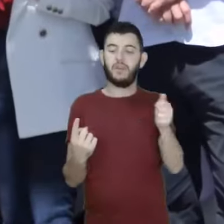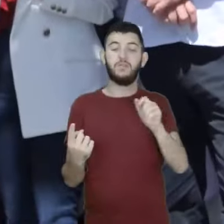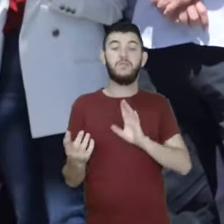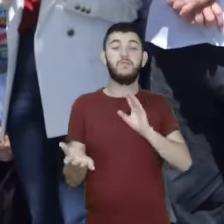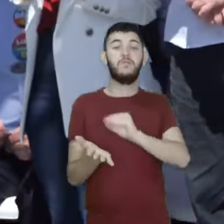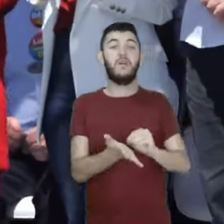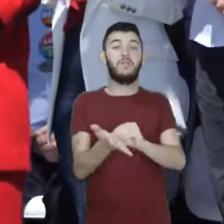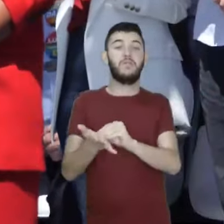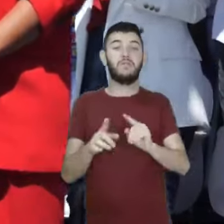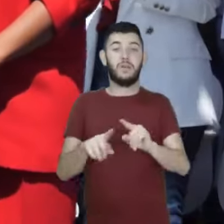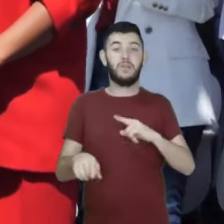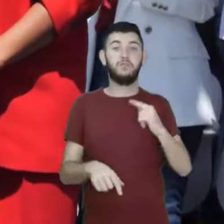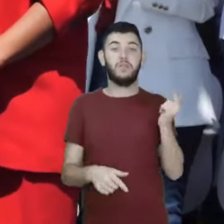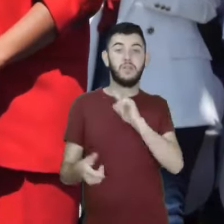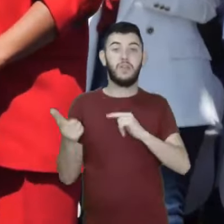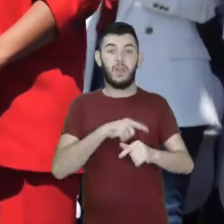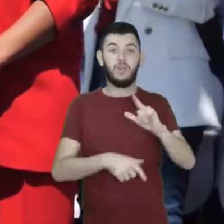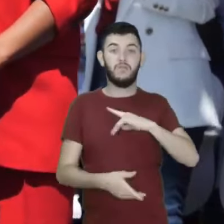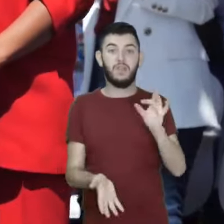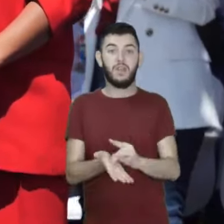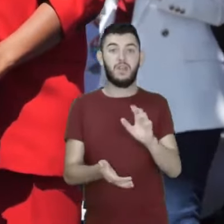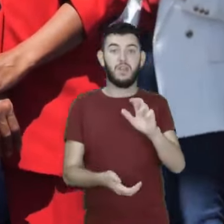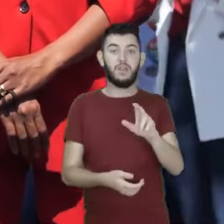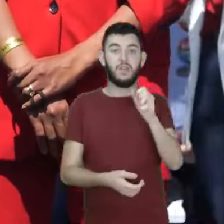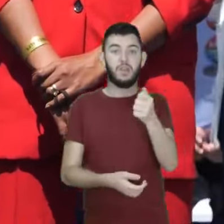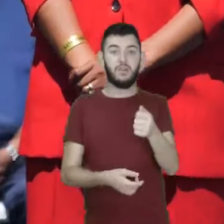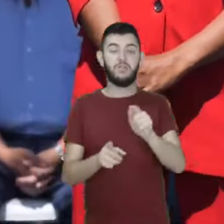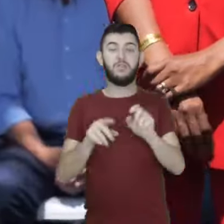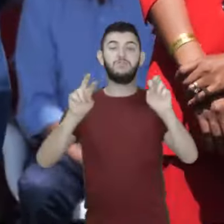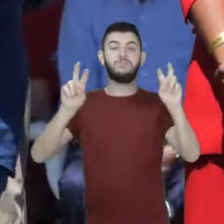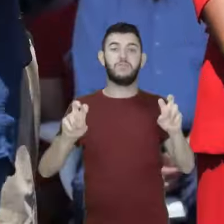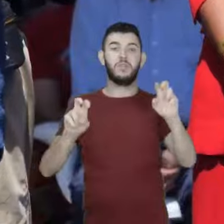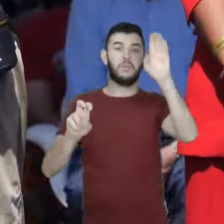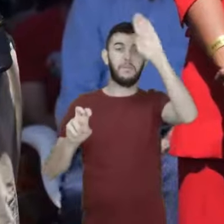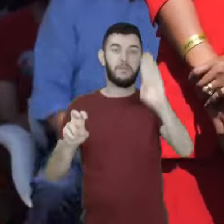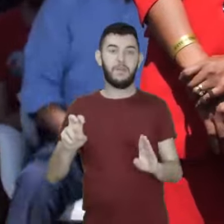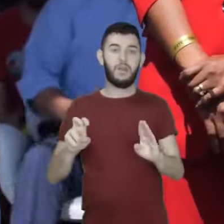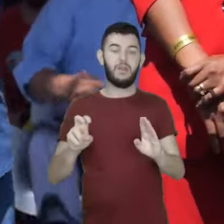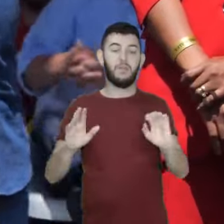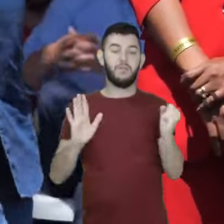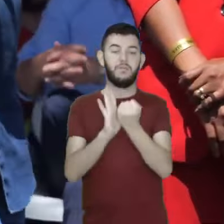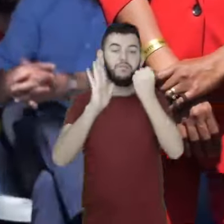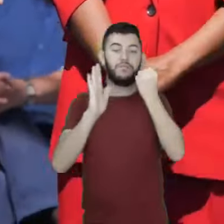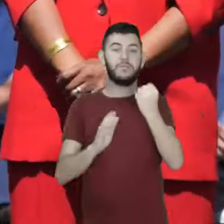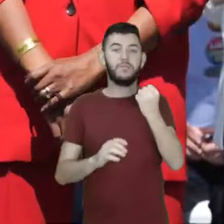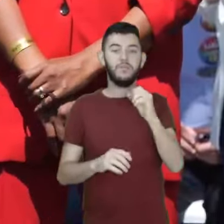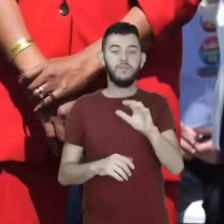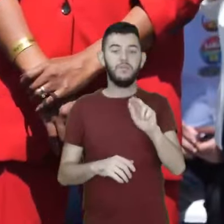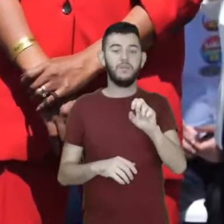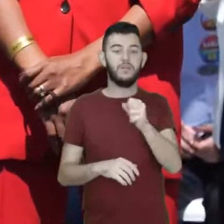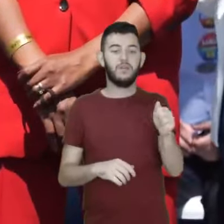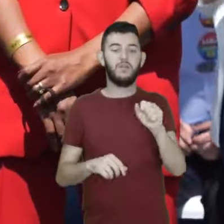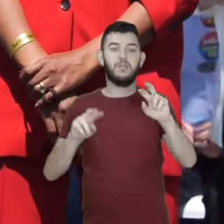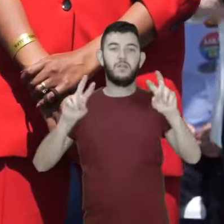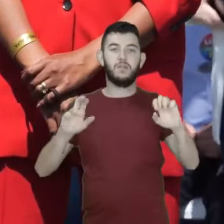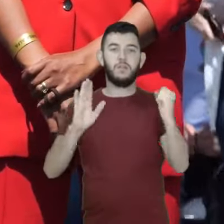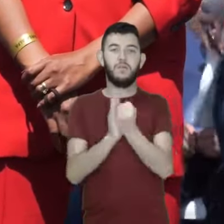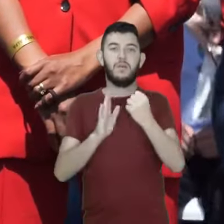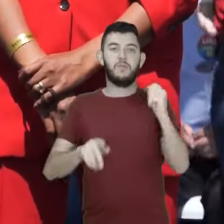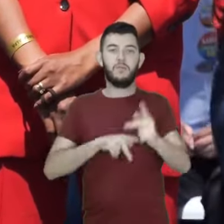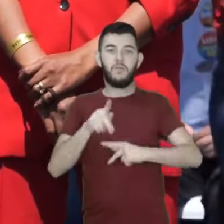minha causa chama-se Brasil. A minha causa chama-se povo brasileiro. E esse povo vai voltar a